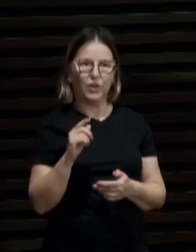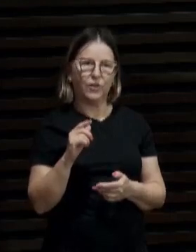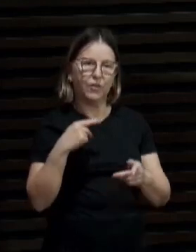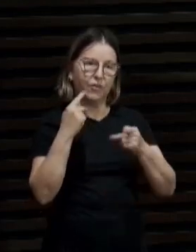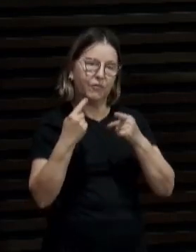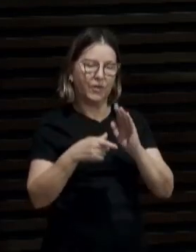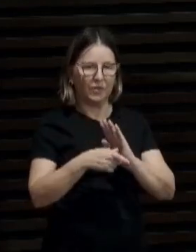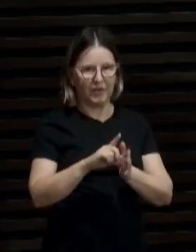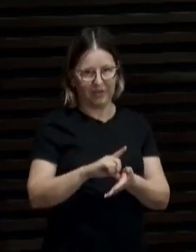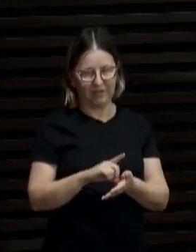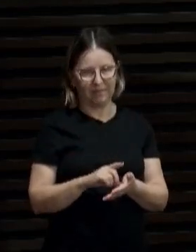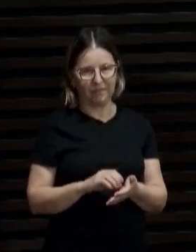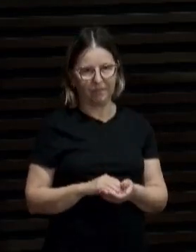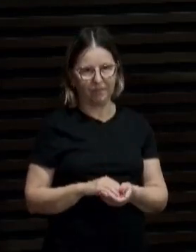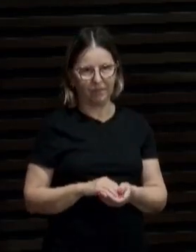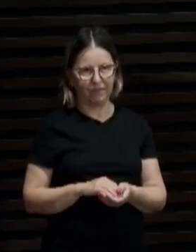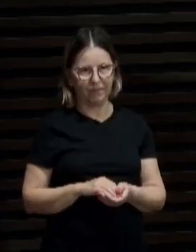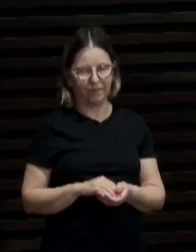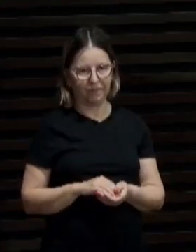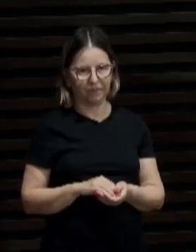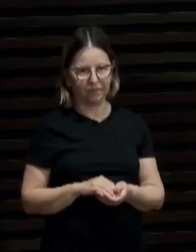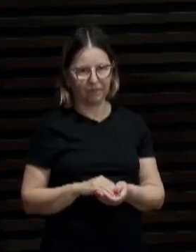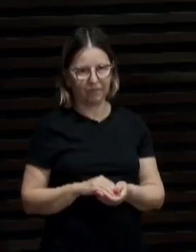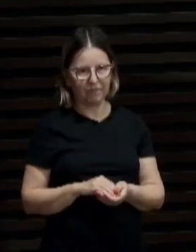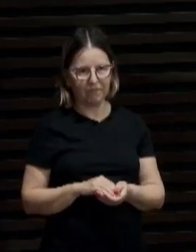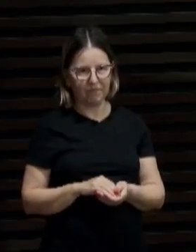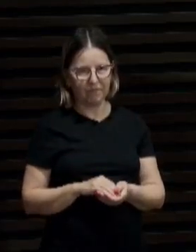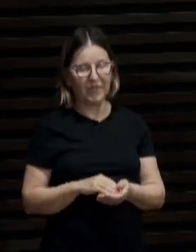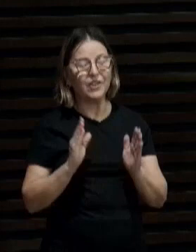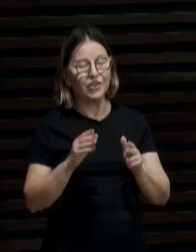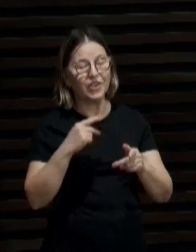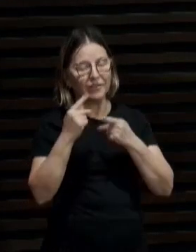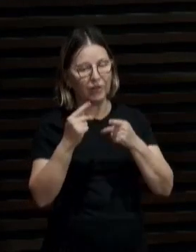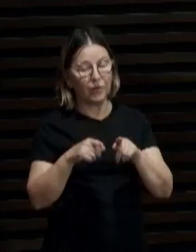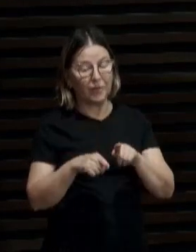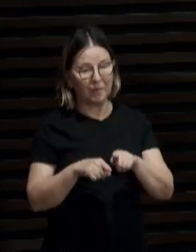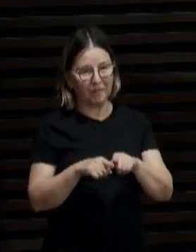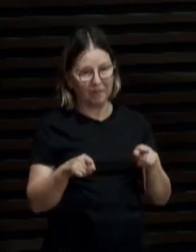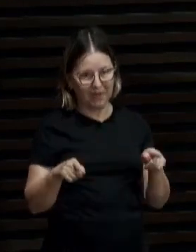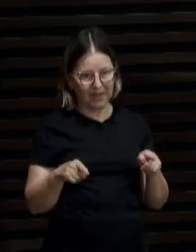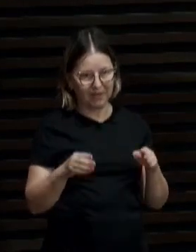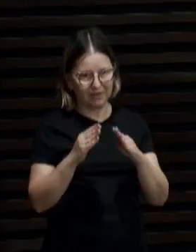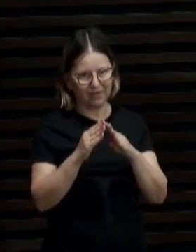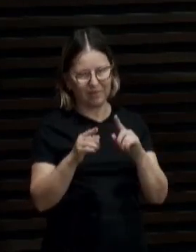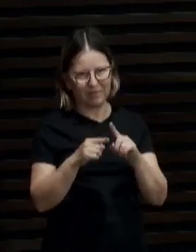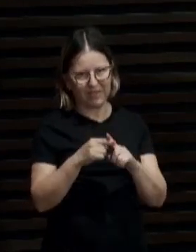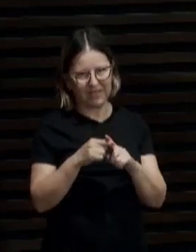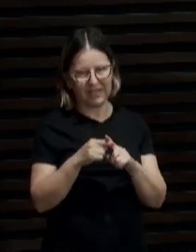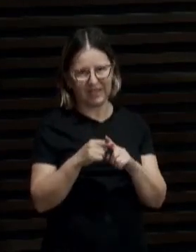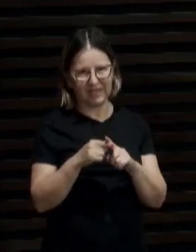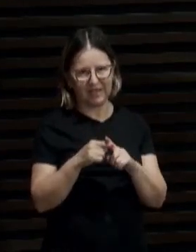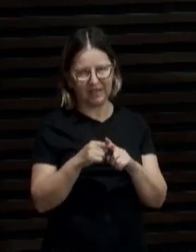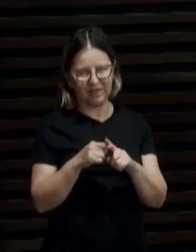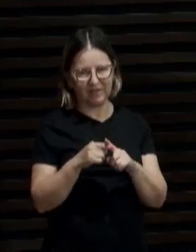havia falado em outros lugares, mas ali ele era uma igreja, meus irmãos, que eles estavam, podemos